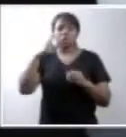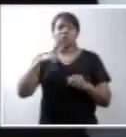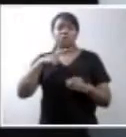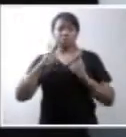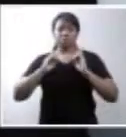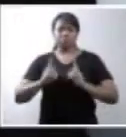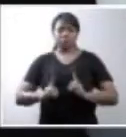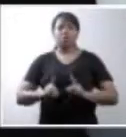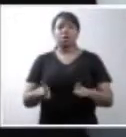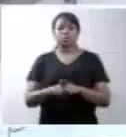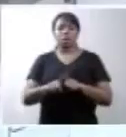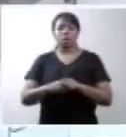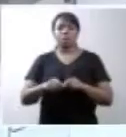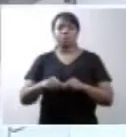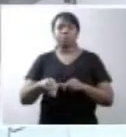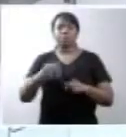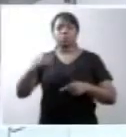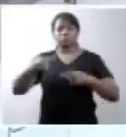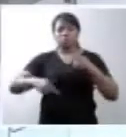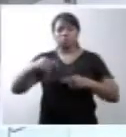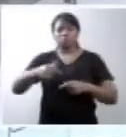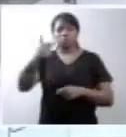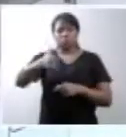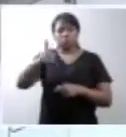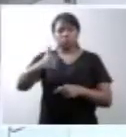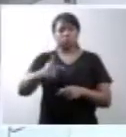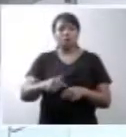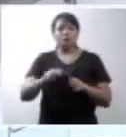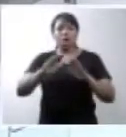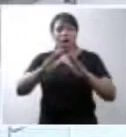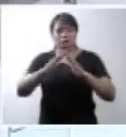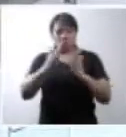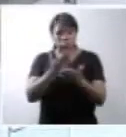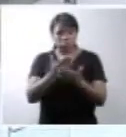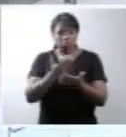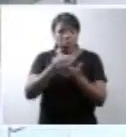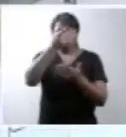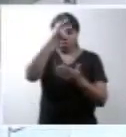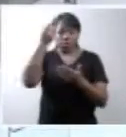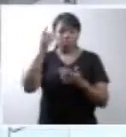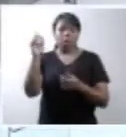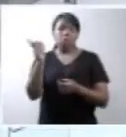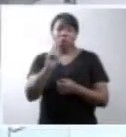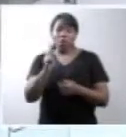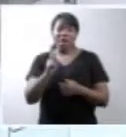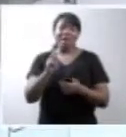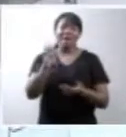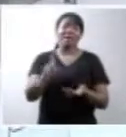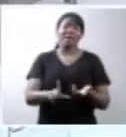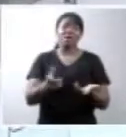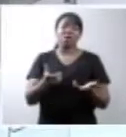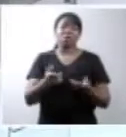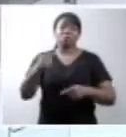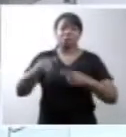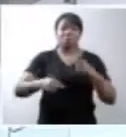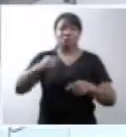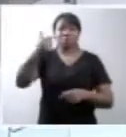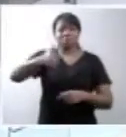um debate secundário neste país. Para a Escola de Gente, não é um debate secundário e nunca